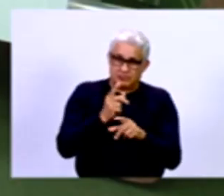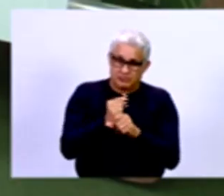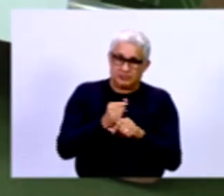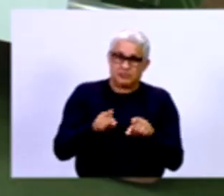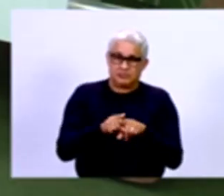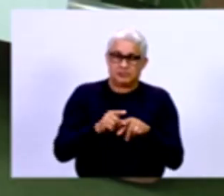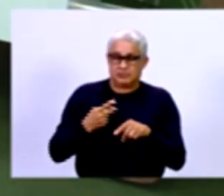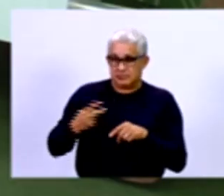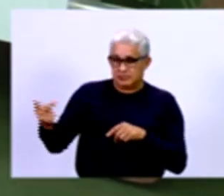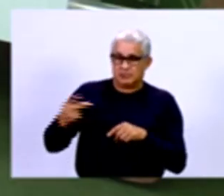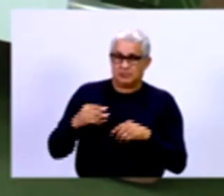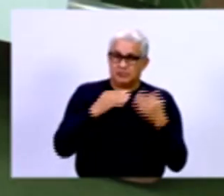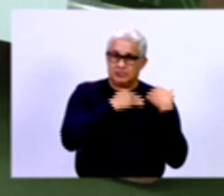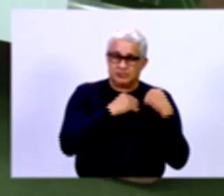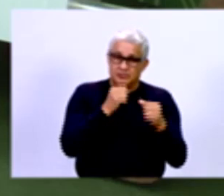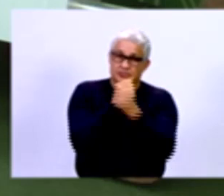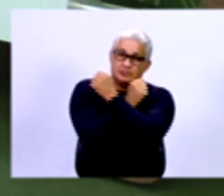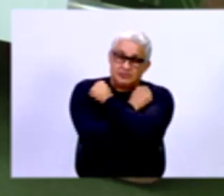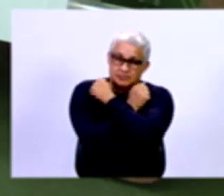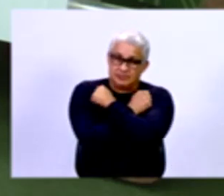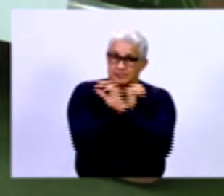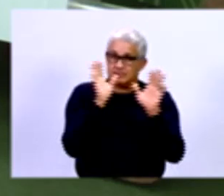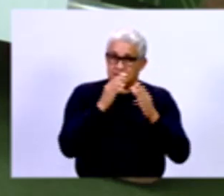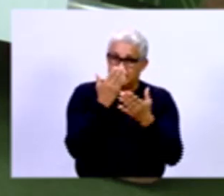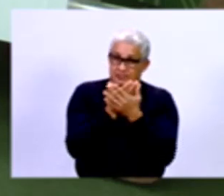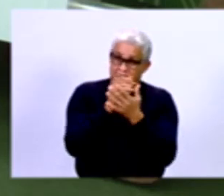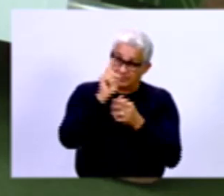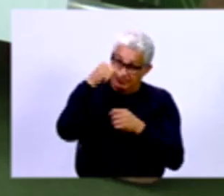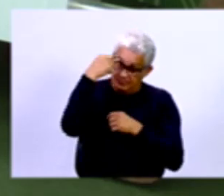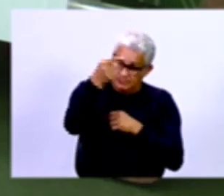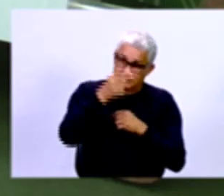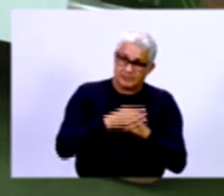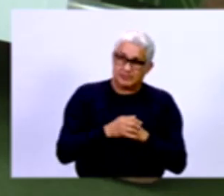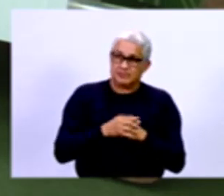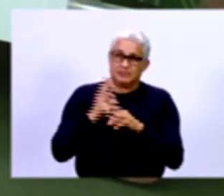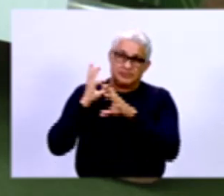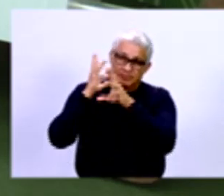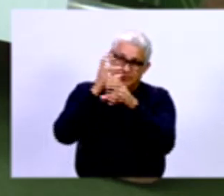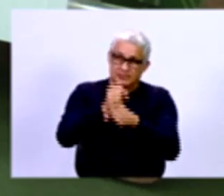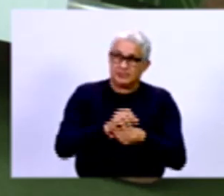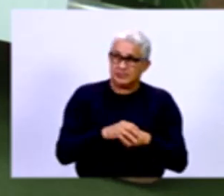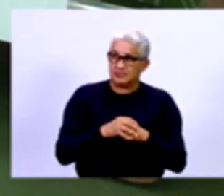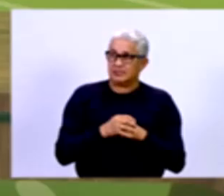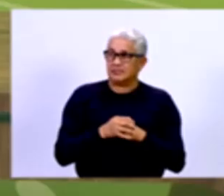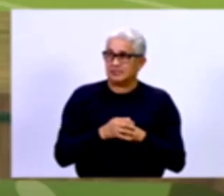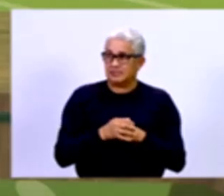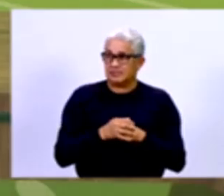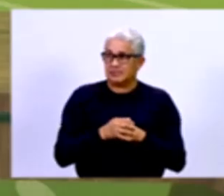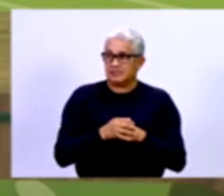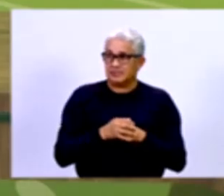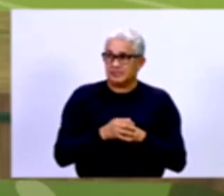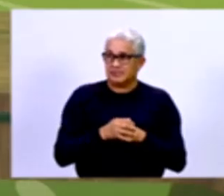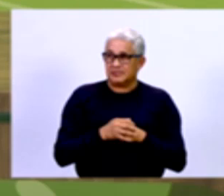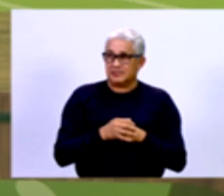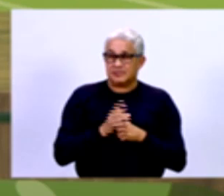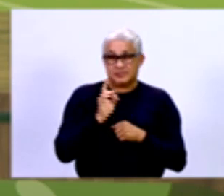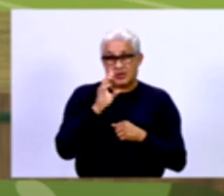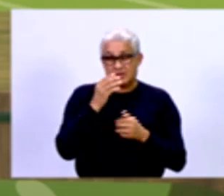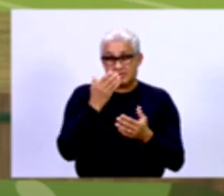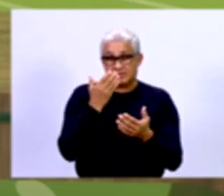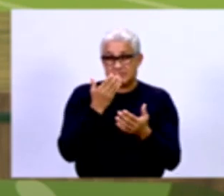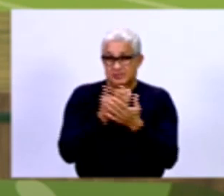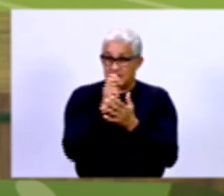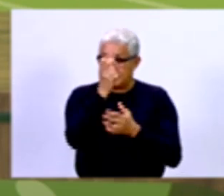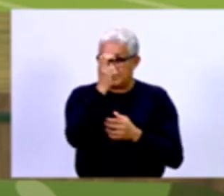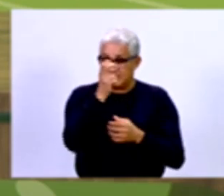os responsáveis. Um abraço a todos e até a próxima aula, que é a nossa revisão. Por favor, professora. Pessoal, é só a nossa aula quinta, a gente